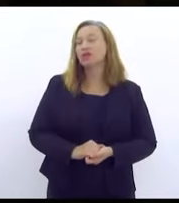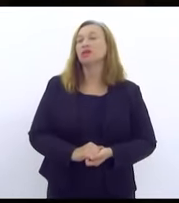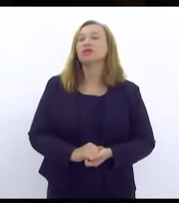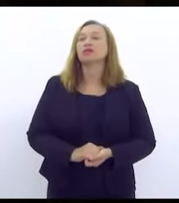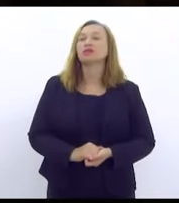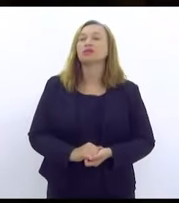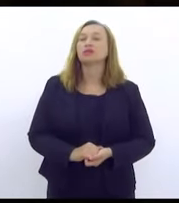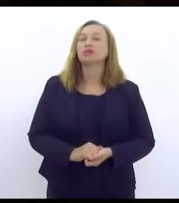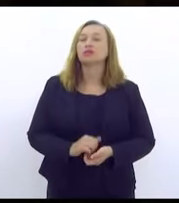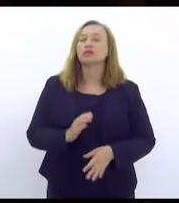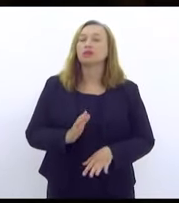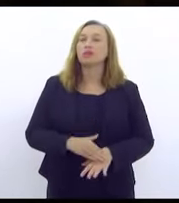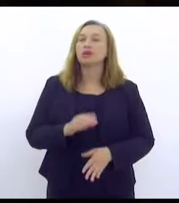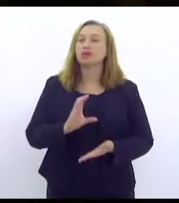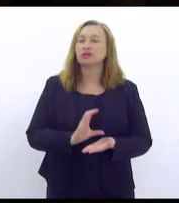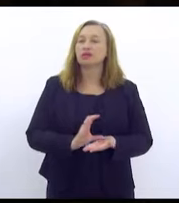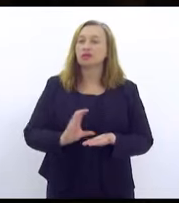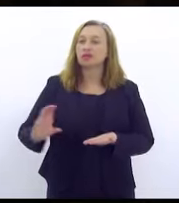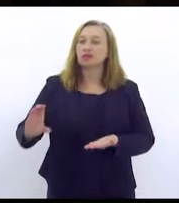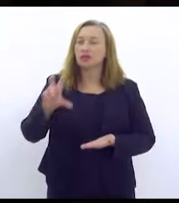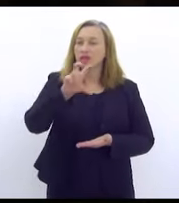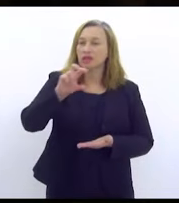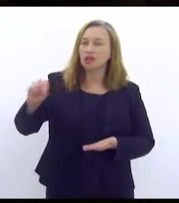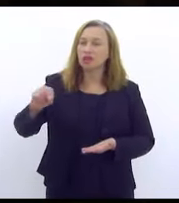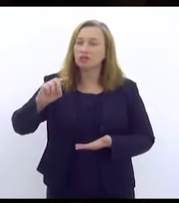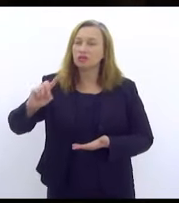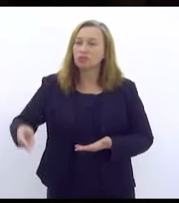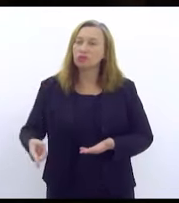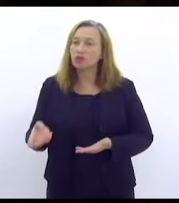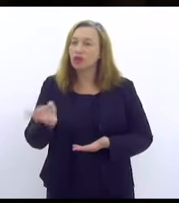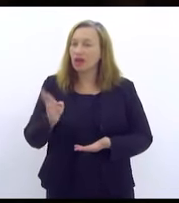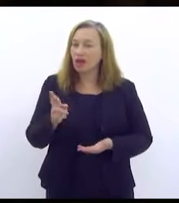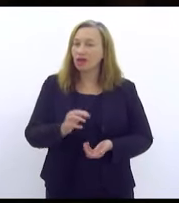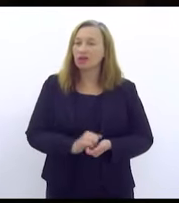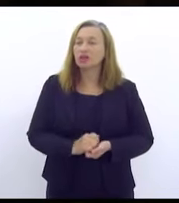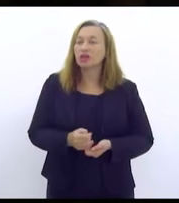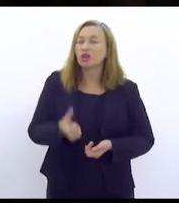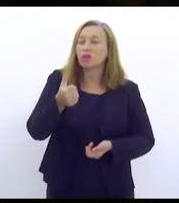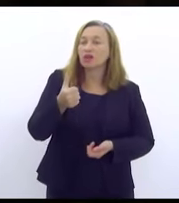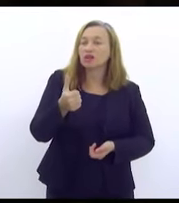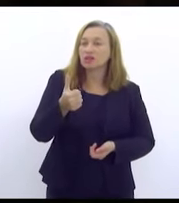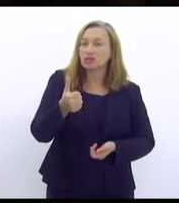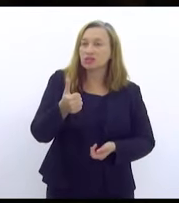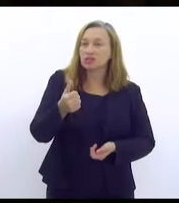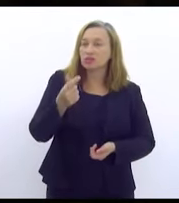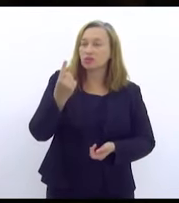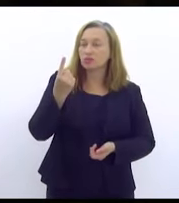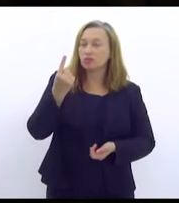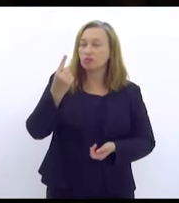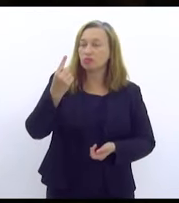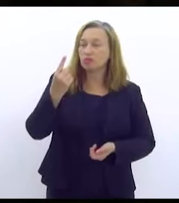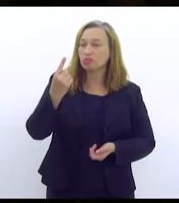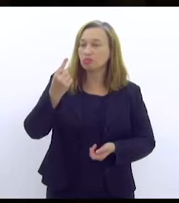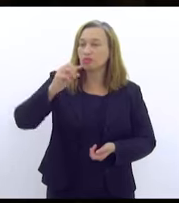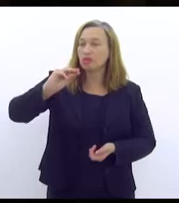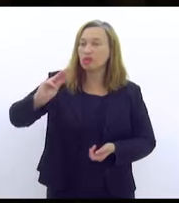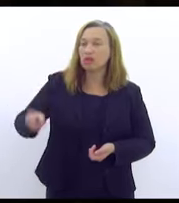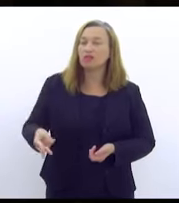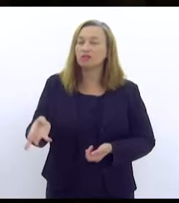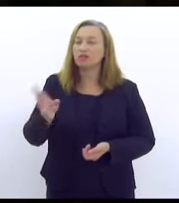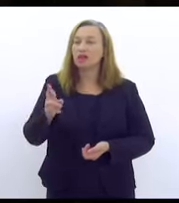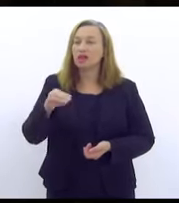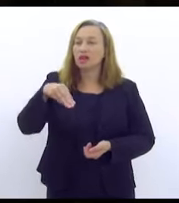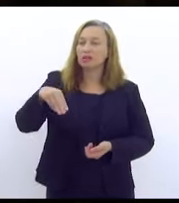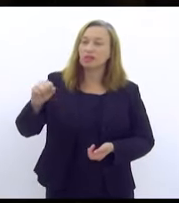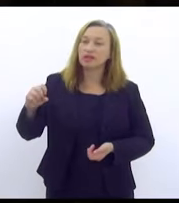aportar mais 500 mil reais, ou seja, quase R$1 milhão para o MST